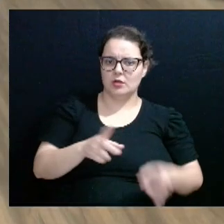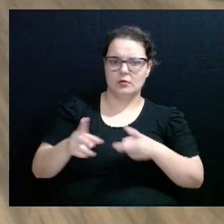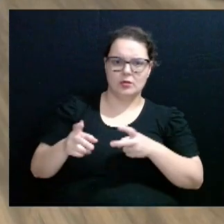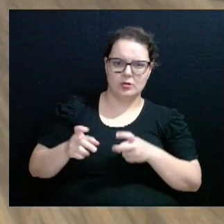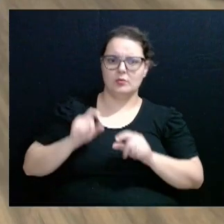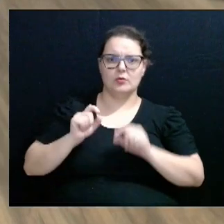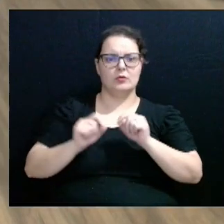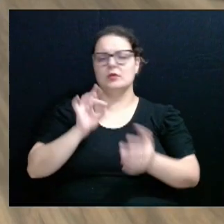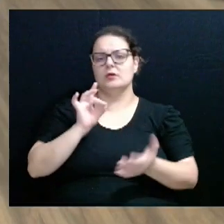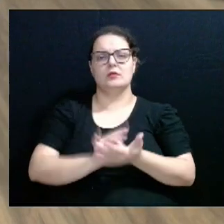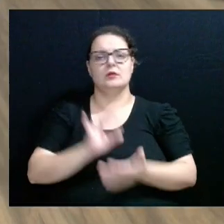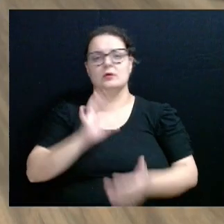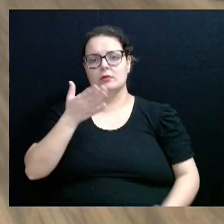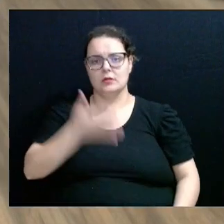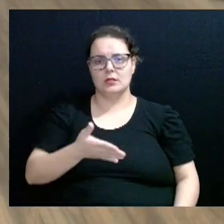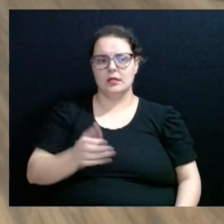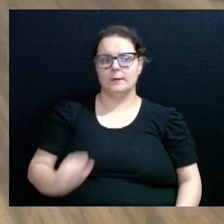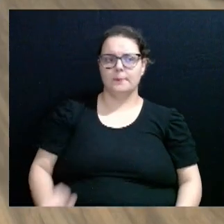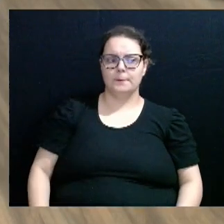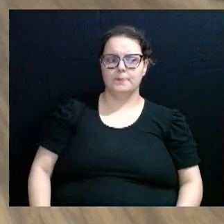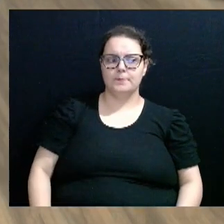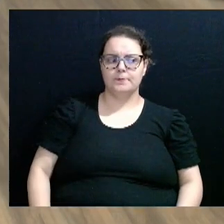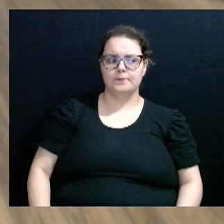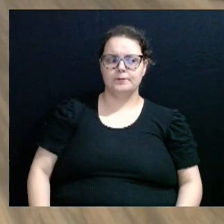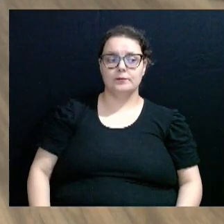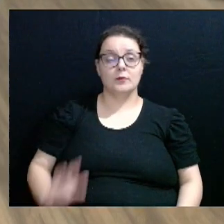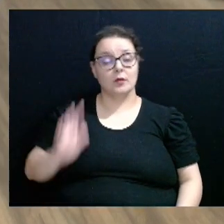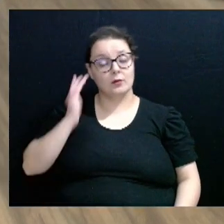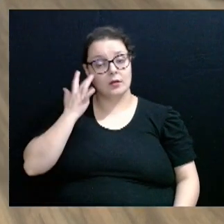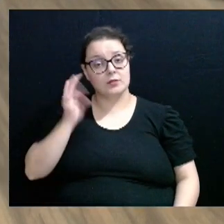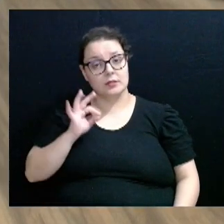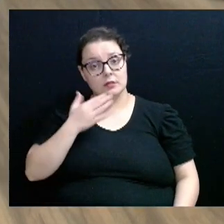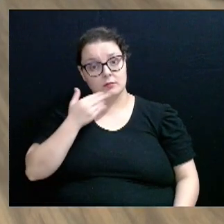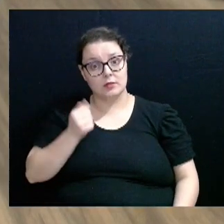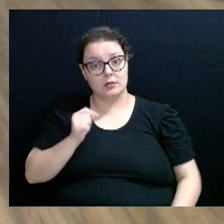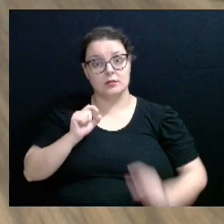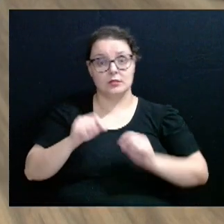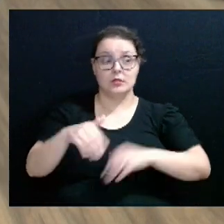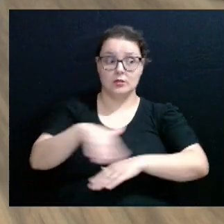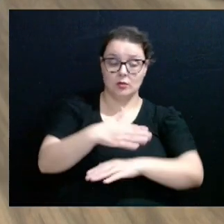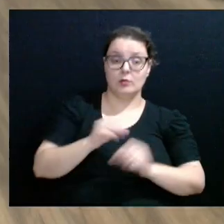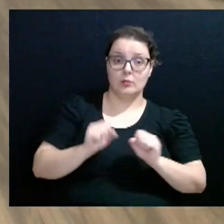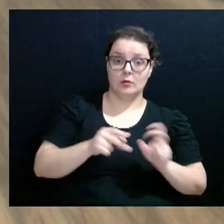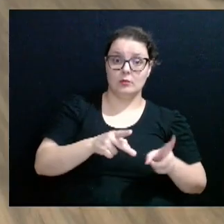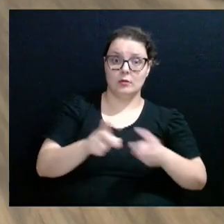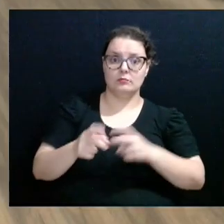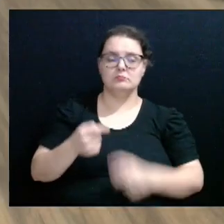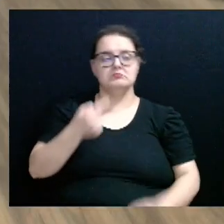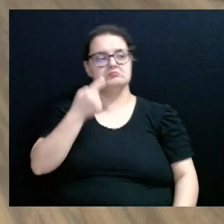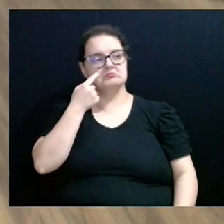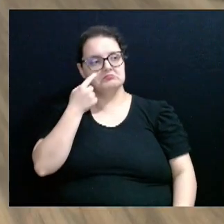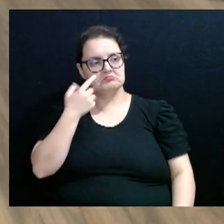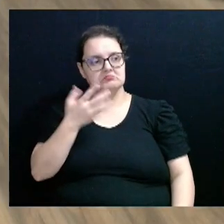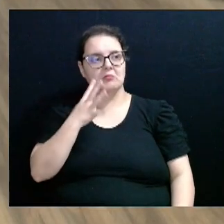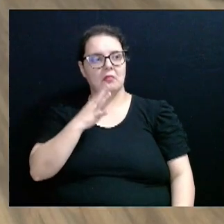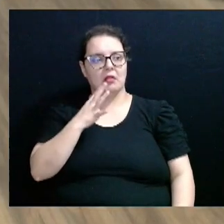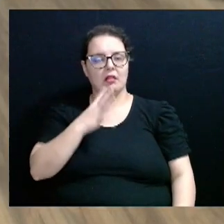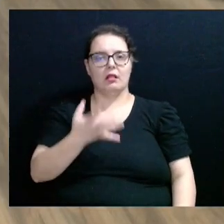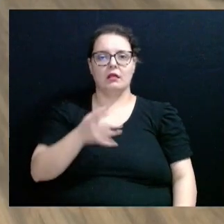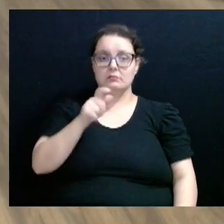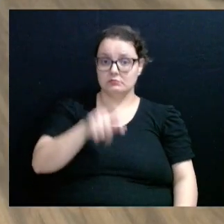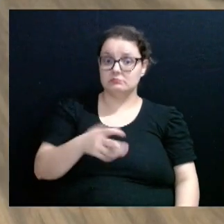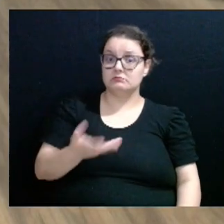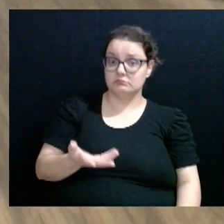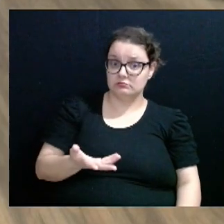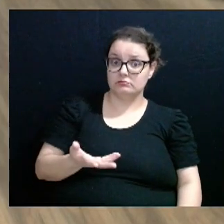lá. Então, acho que nada melhor, até para quem está lá na rua, poder perceber, falar, olha aqui, essa pessoa está vivenciando o